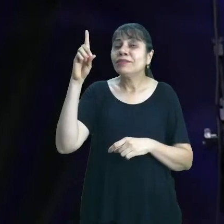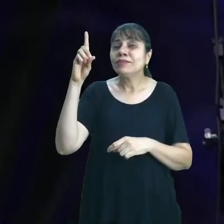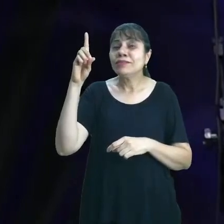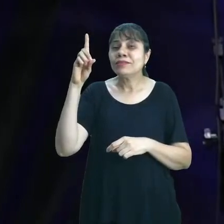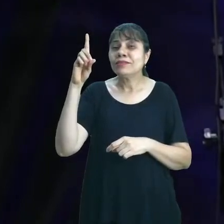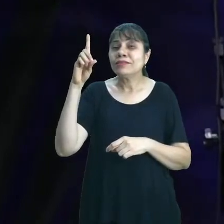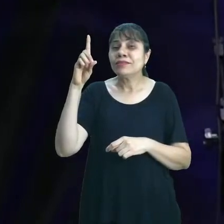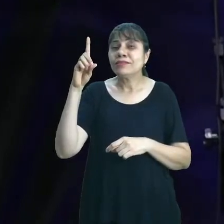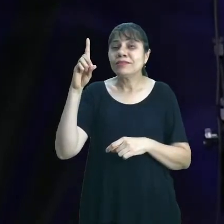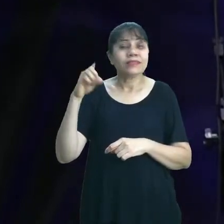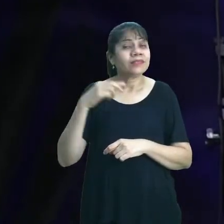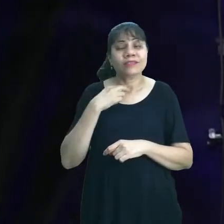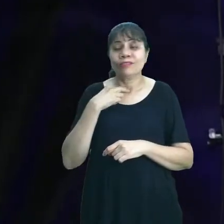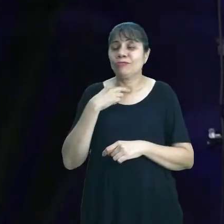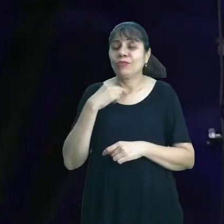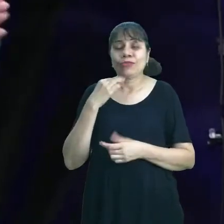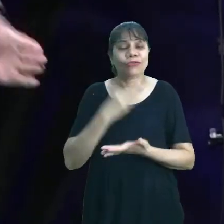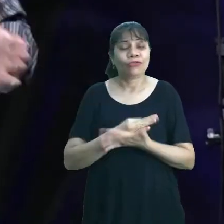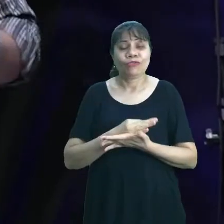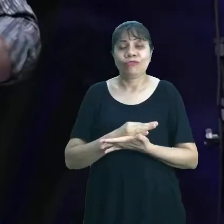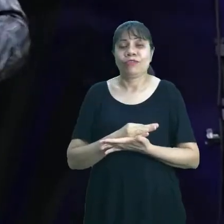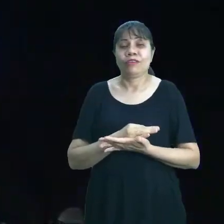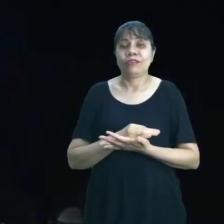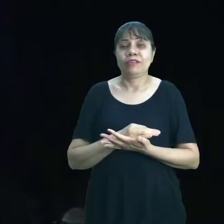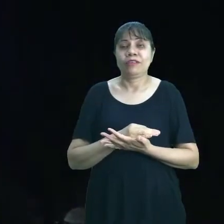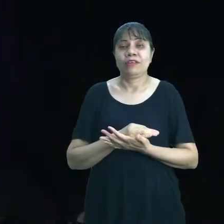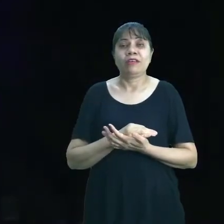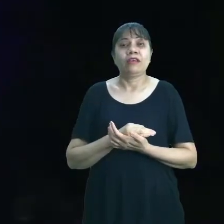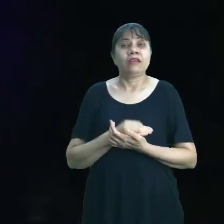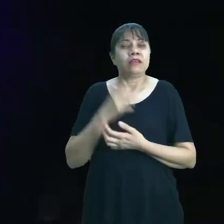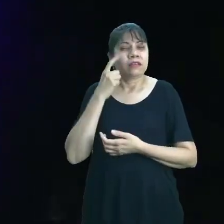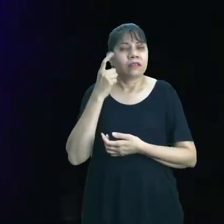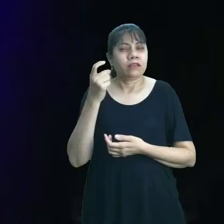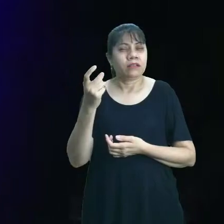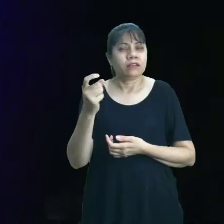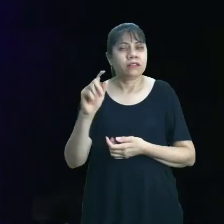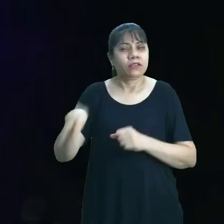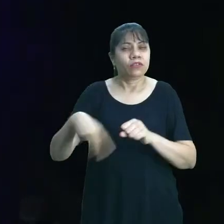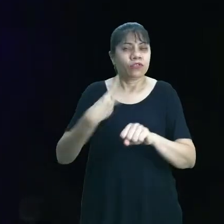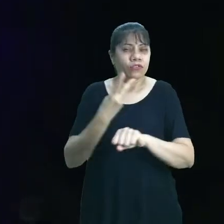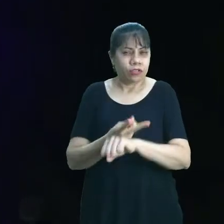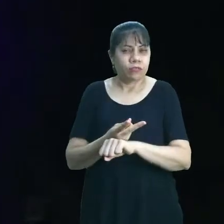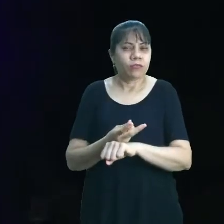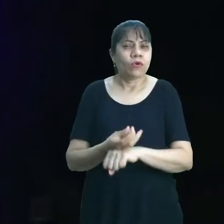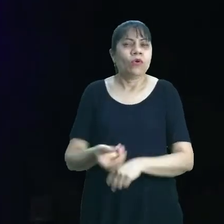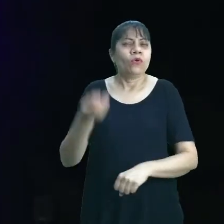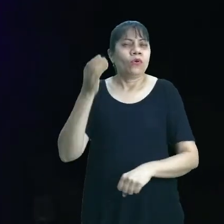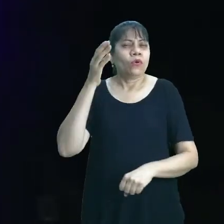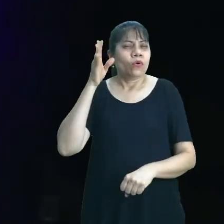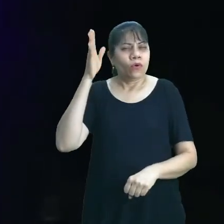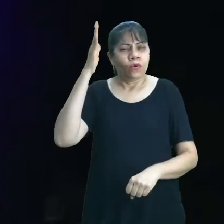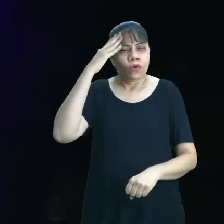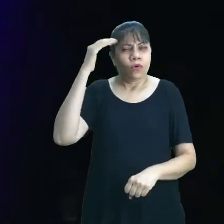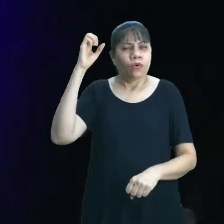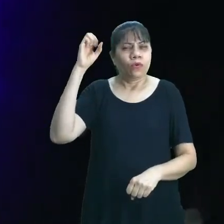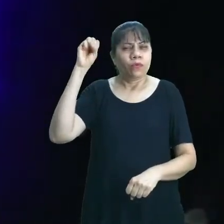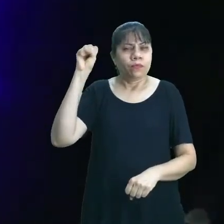Deus. É interessante que depois de Salomão analisar tudo,